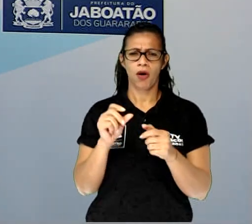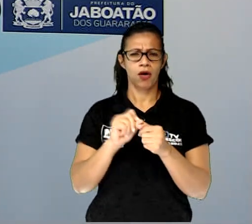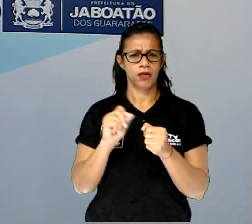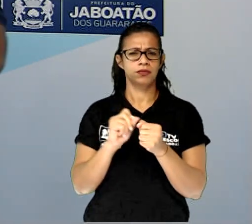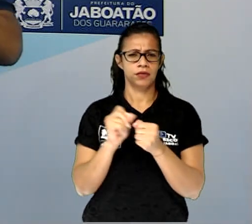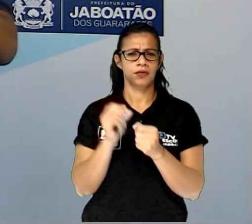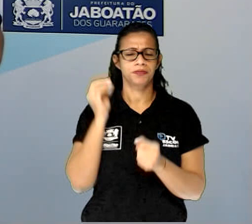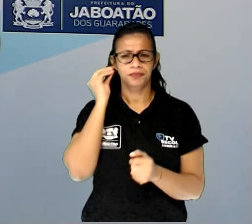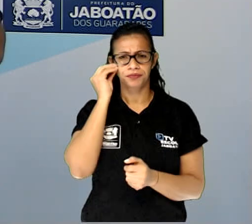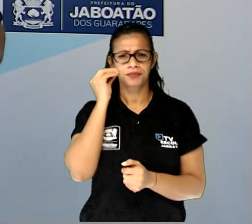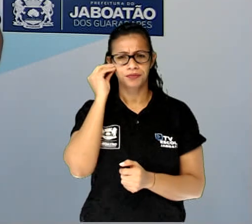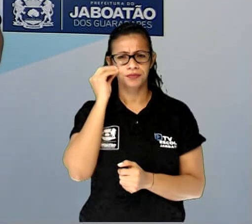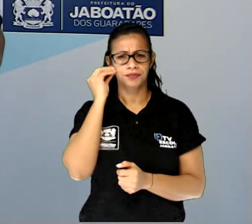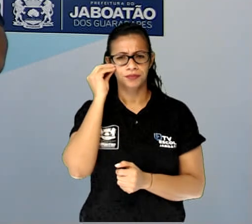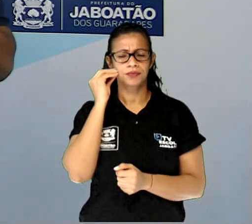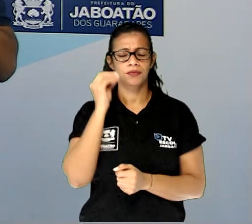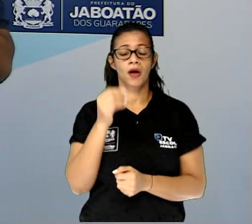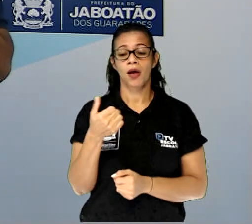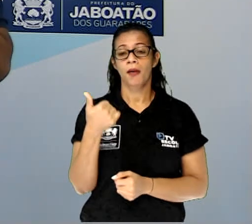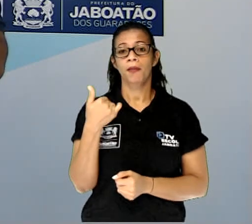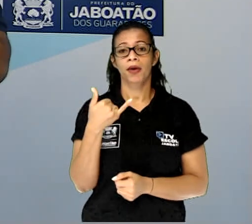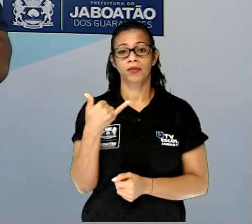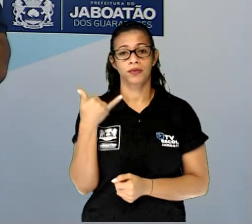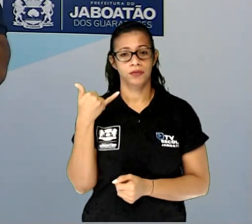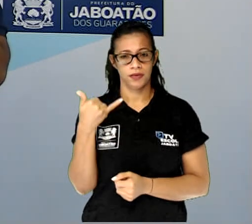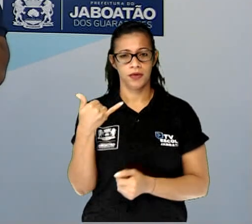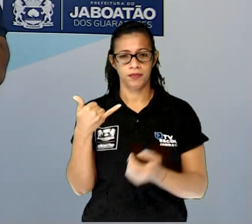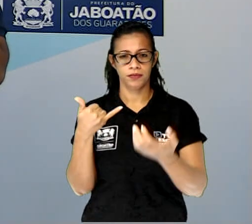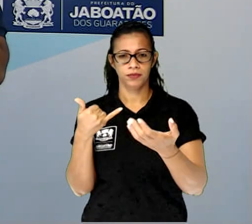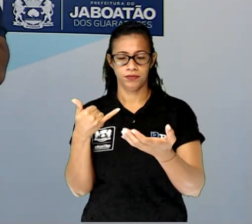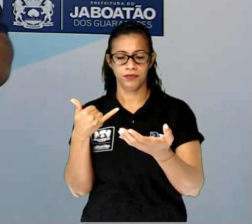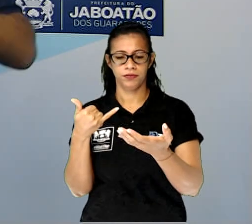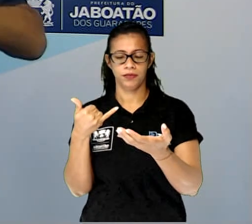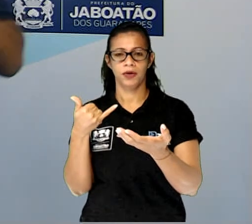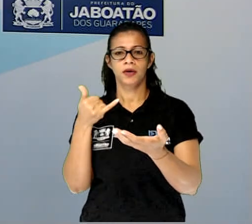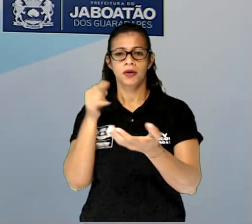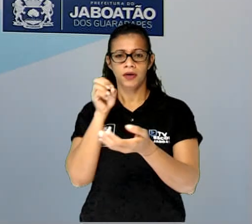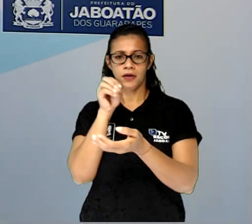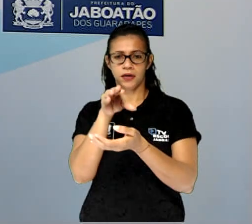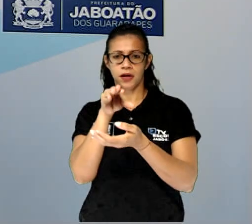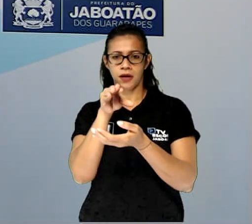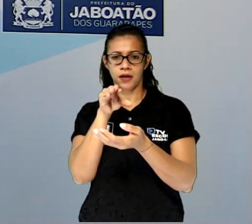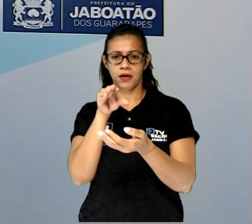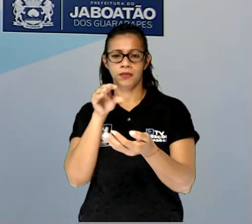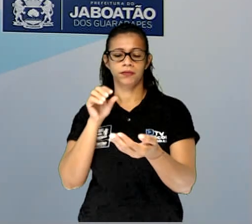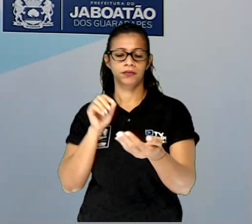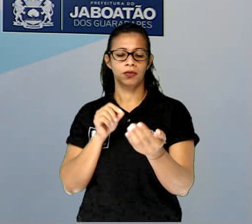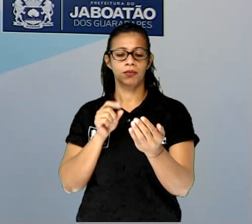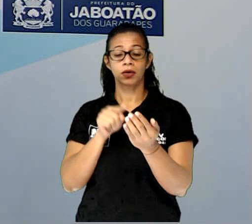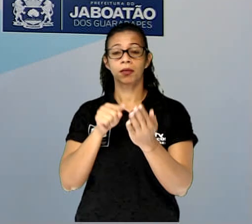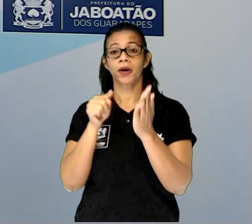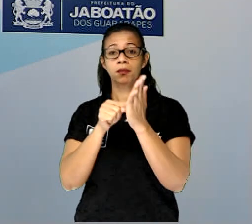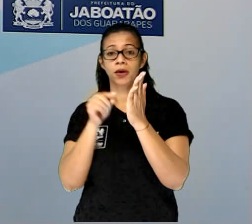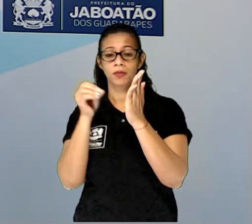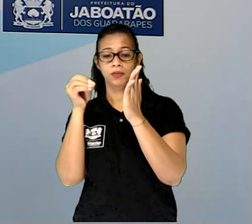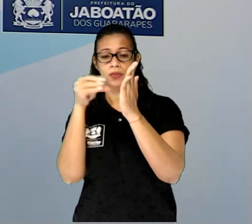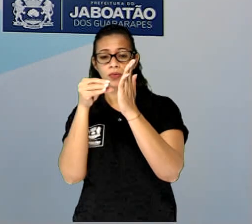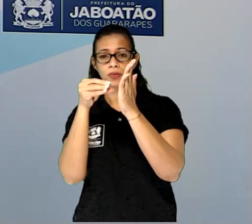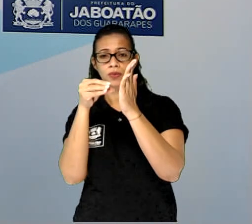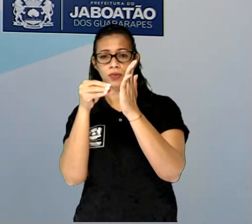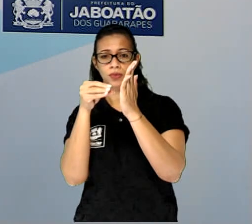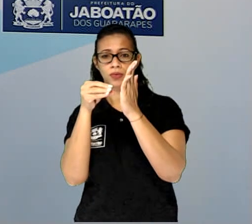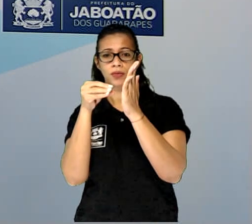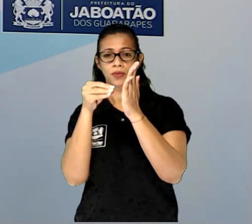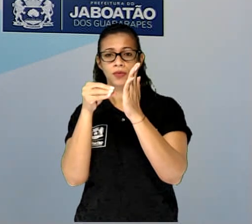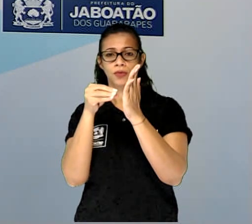celular, tá? E liga a lanterna dele e aponta para tua mão, bem pertinho da tua mão. Tu vai ver que vai começar a esquentar. Se